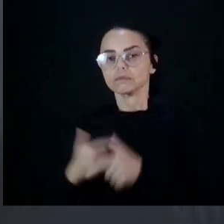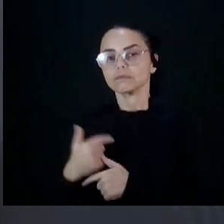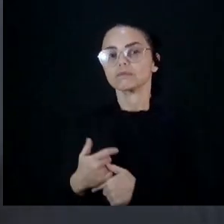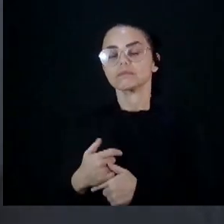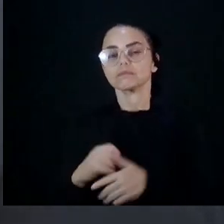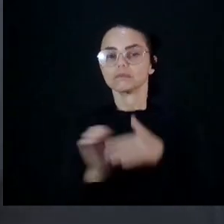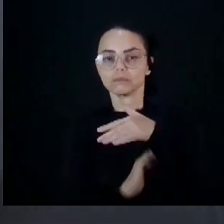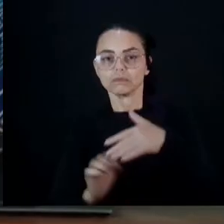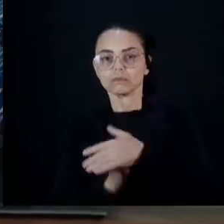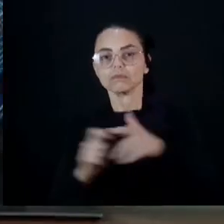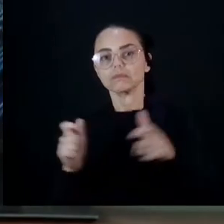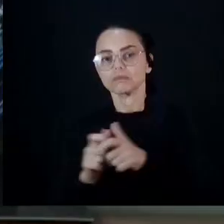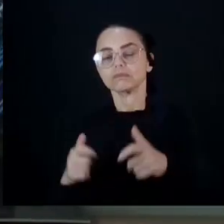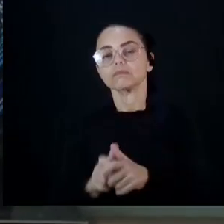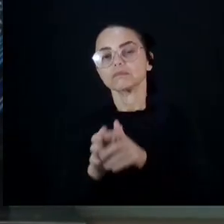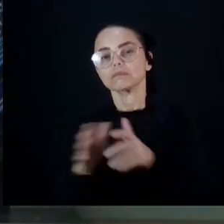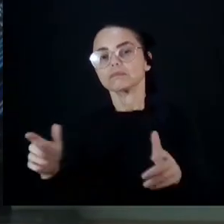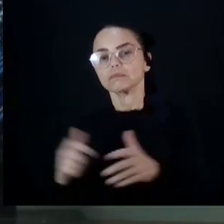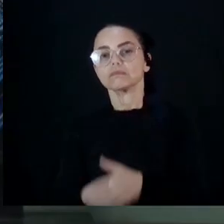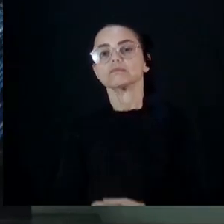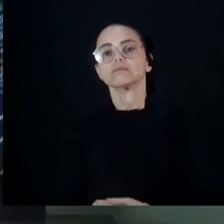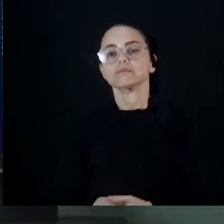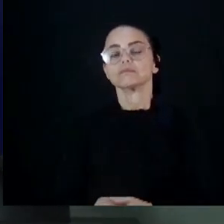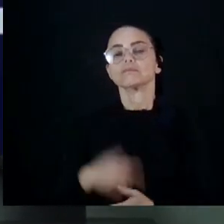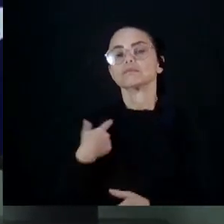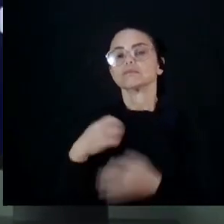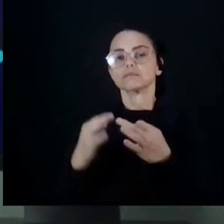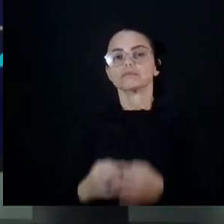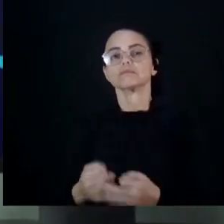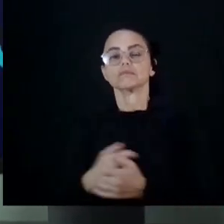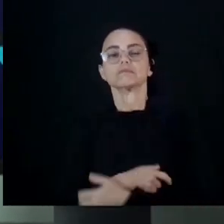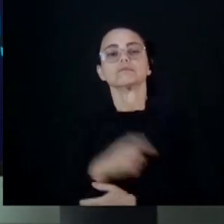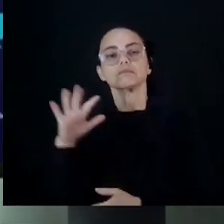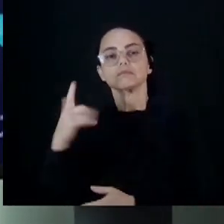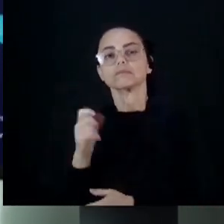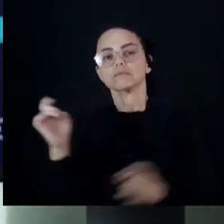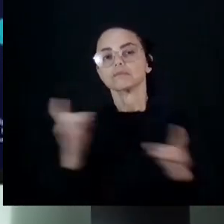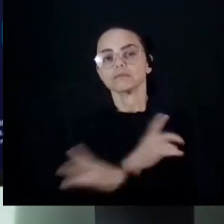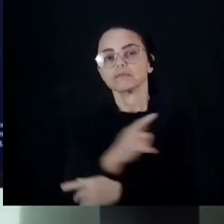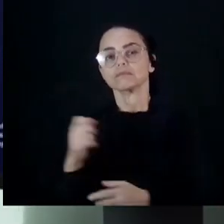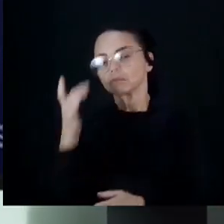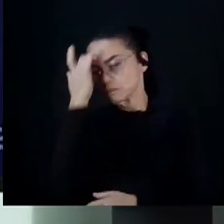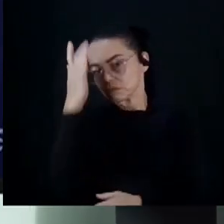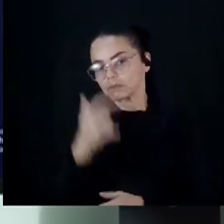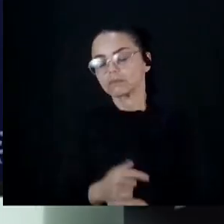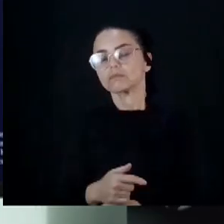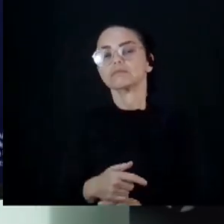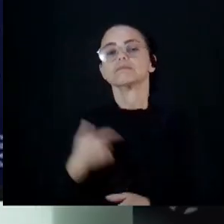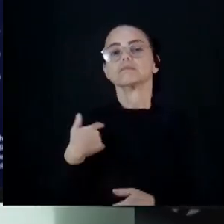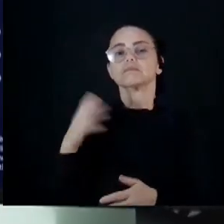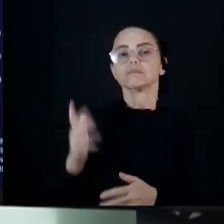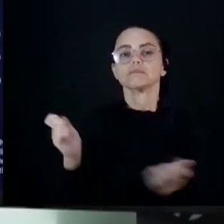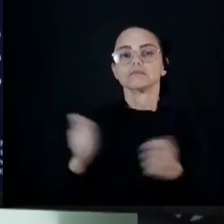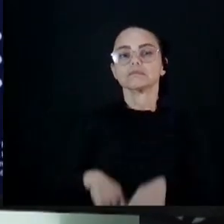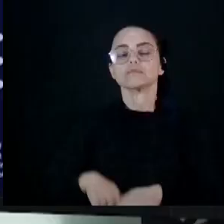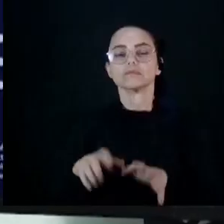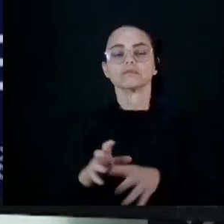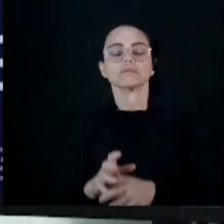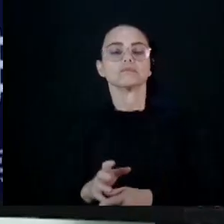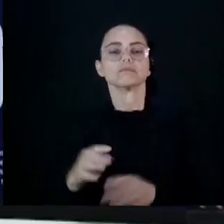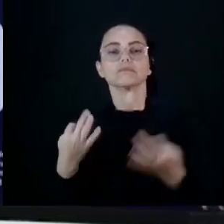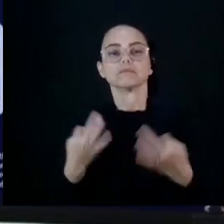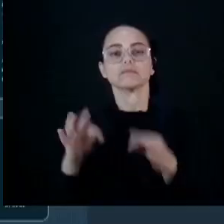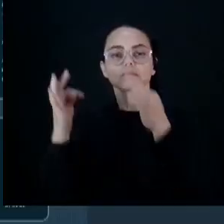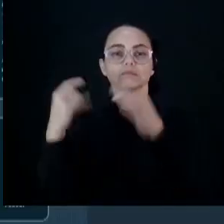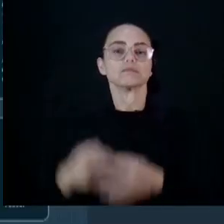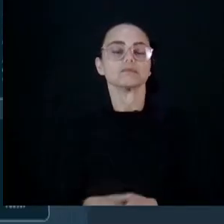pequenas, médias e grandes, né? Justamente as soluções prontas facilitariam as empresas pequenas já poderem adotar a tecnologia. Mas hoje